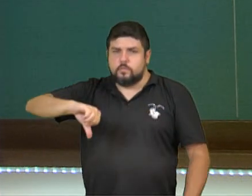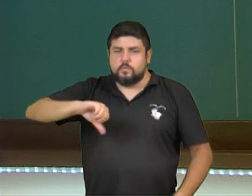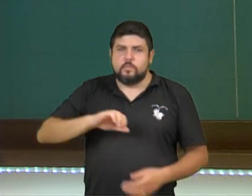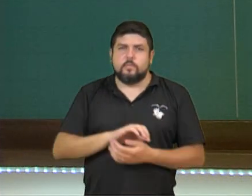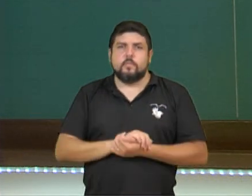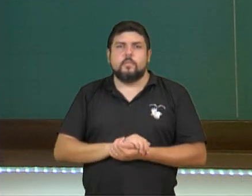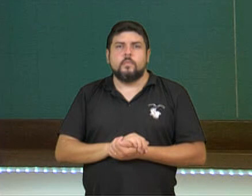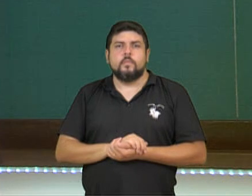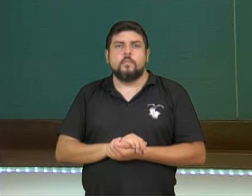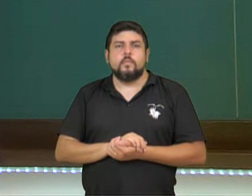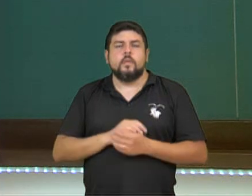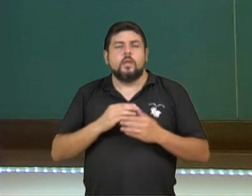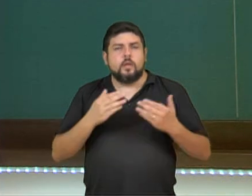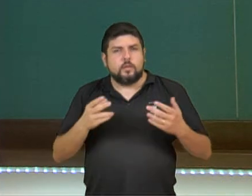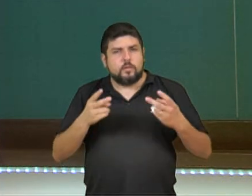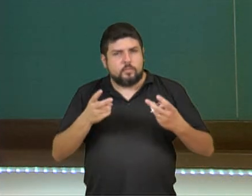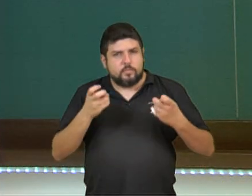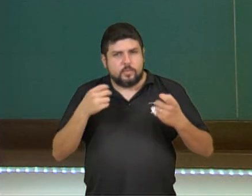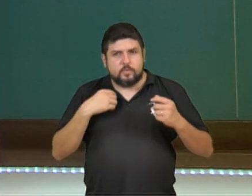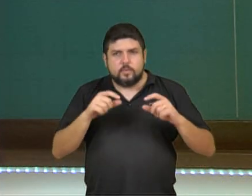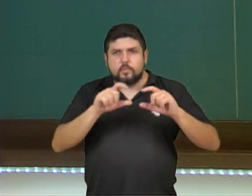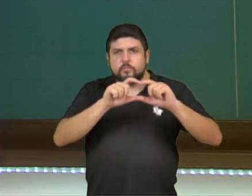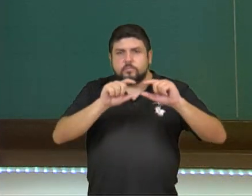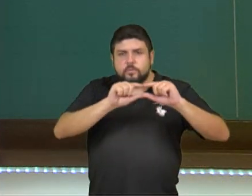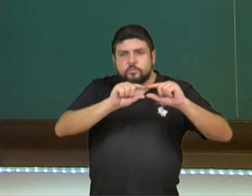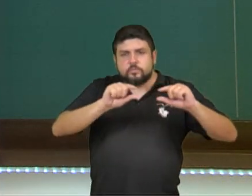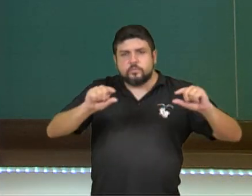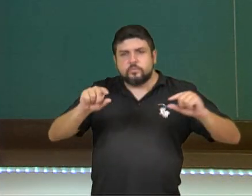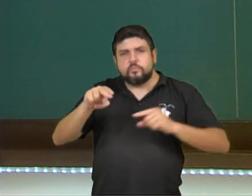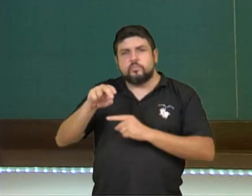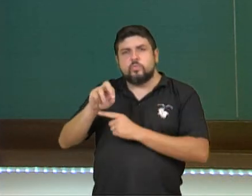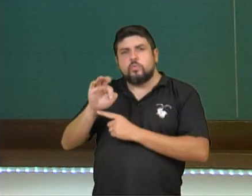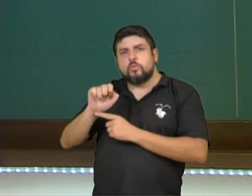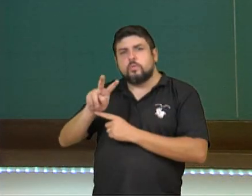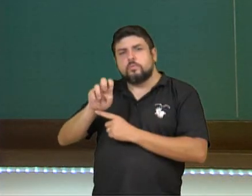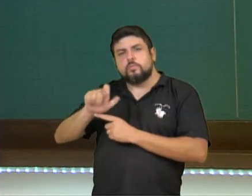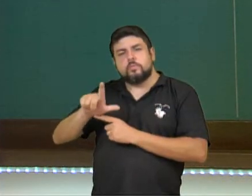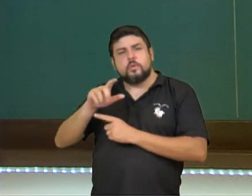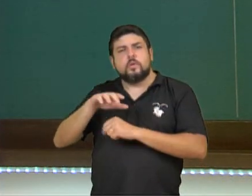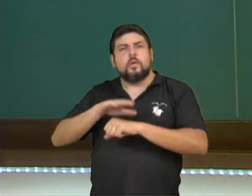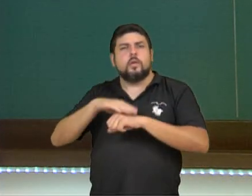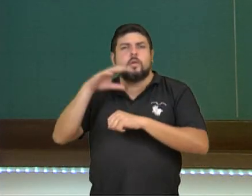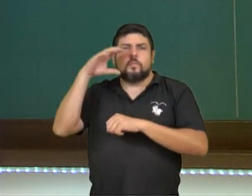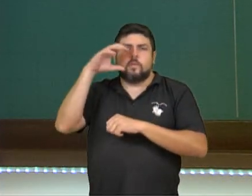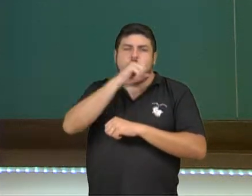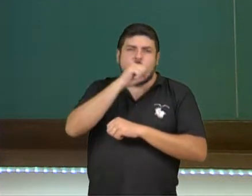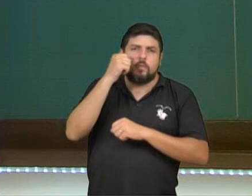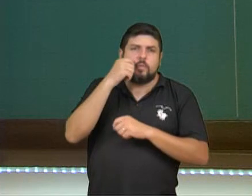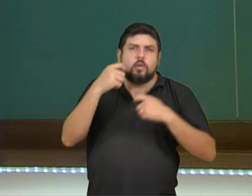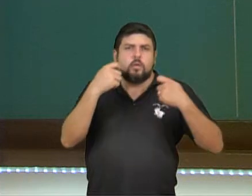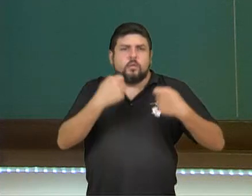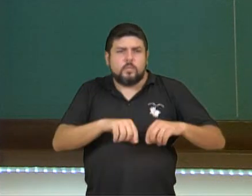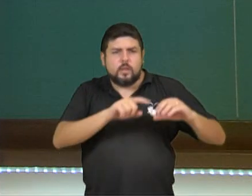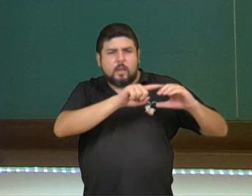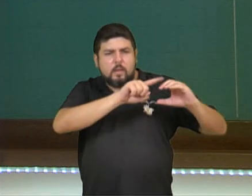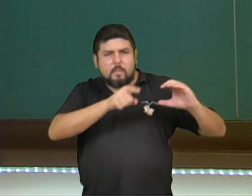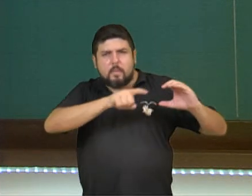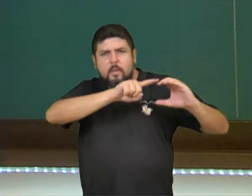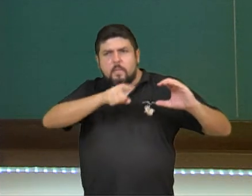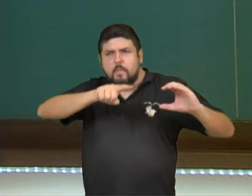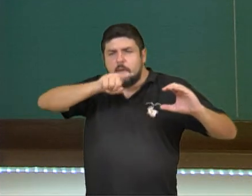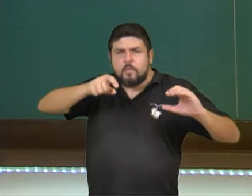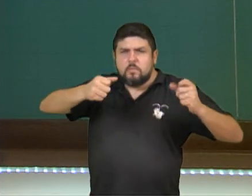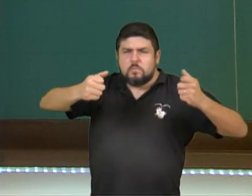Então, olha como utilizando o produto notável fica muito mais rápido e muito mais fácil de você resolver, que você não precisa ficar fazendo distributiva e